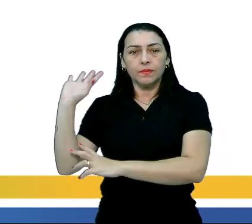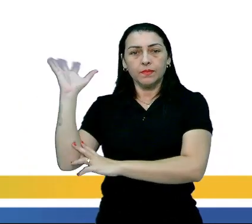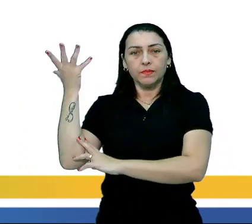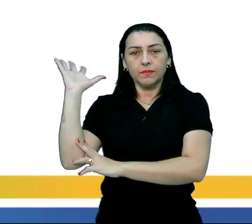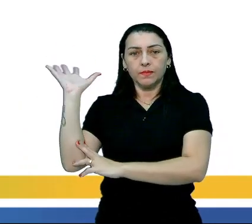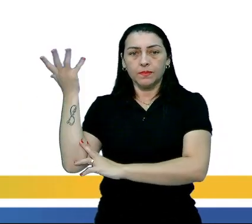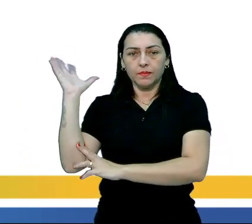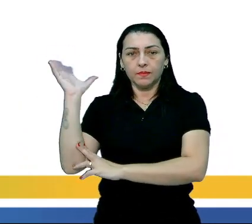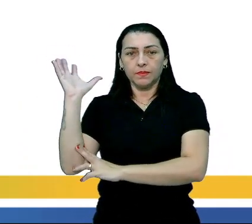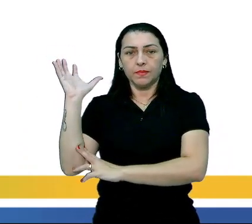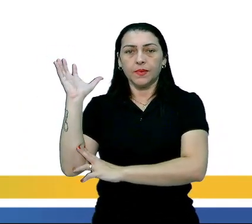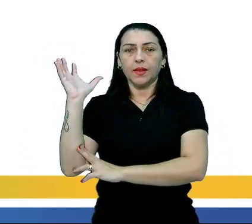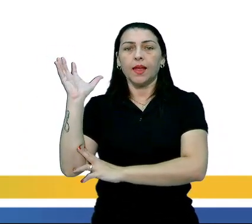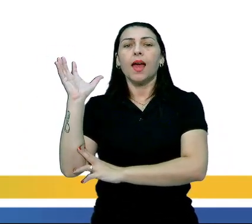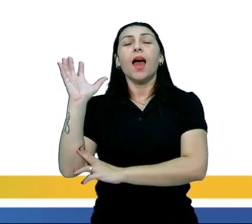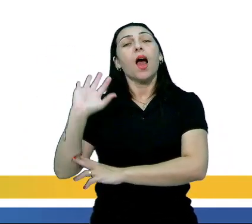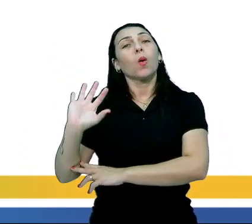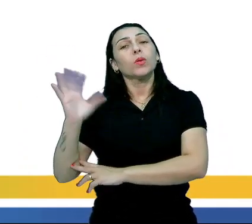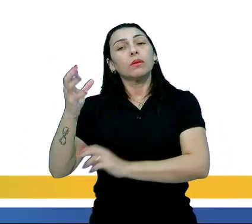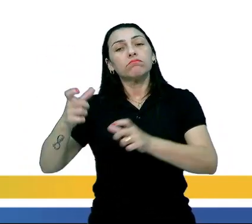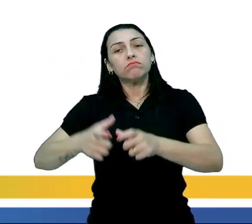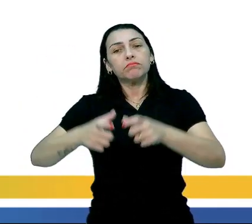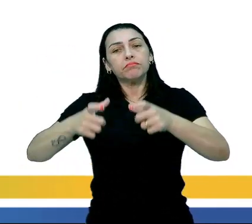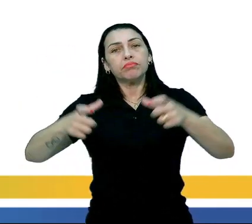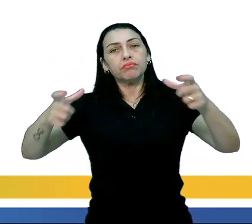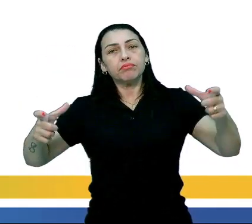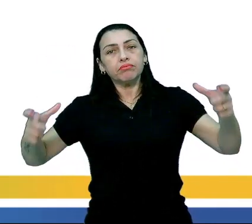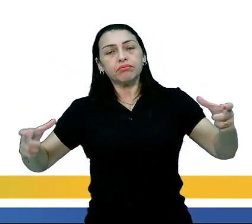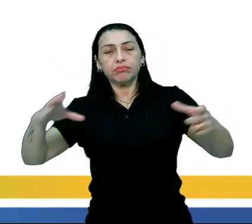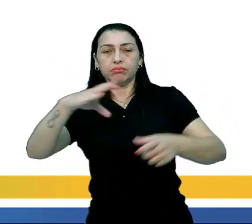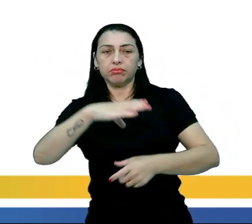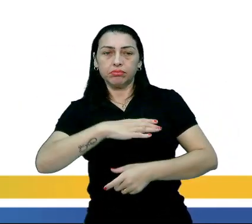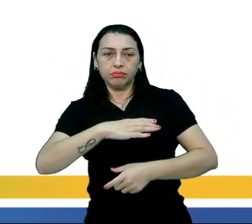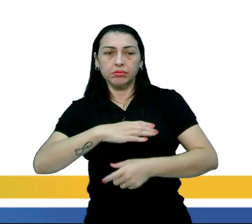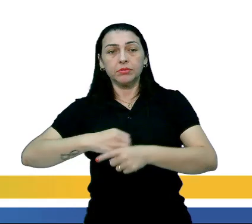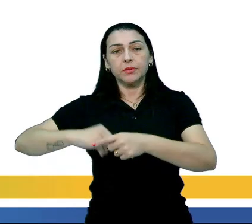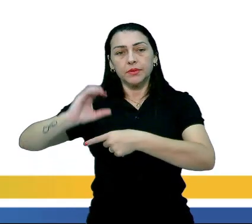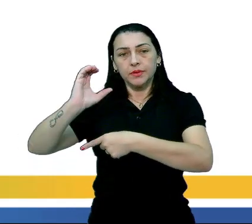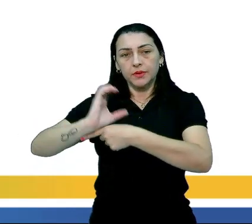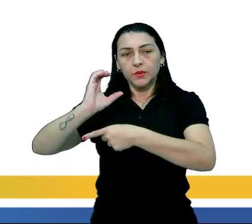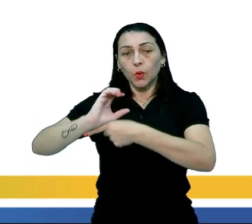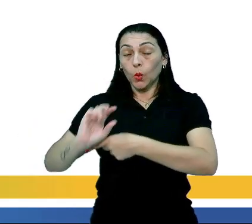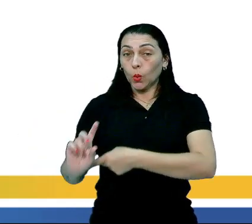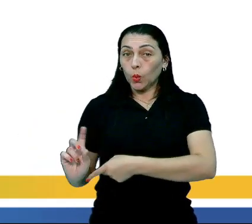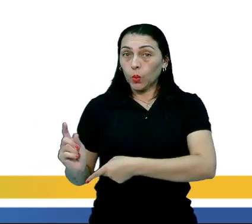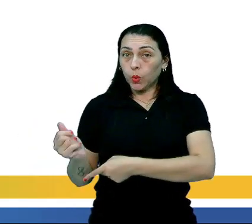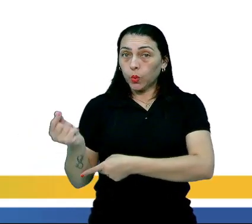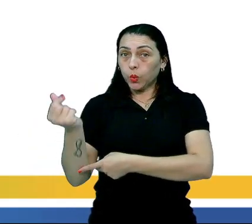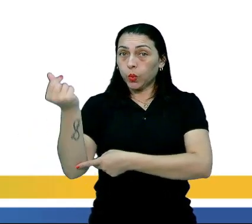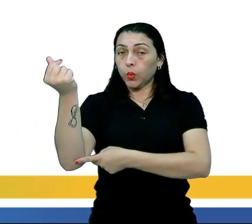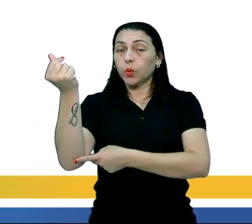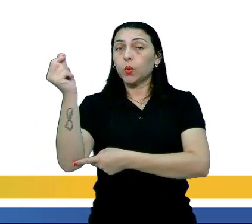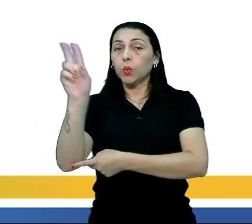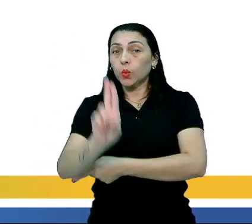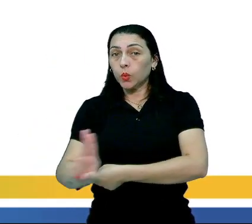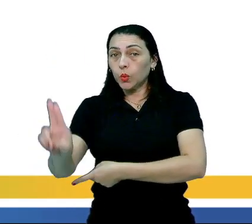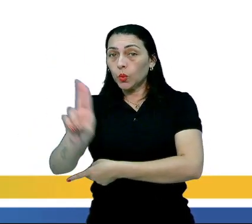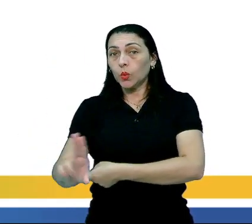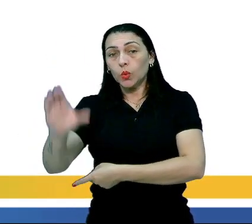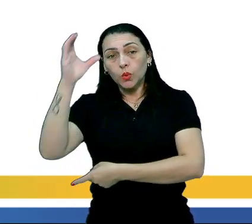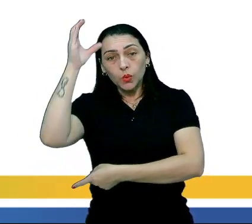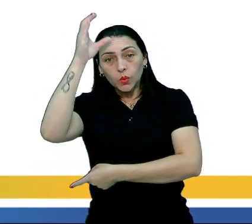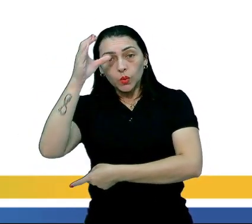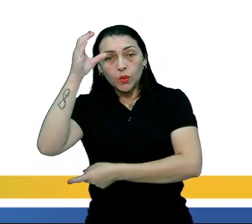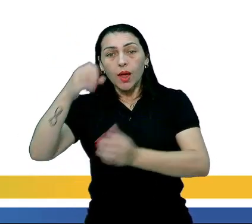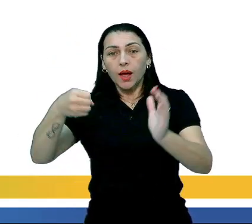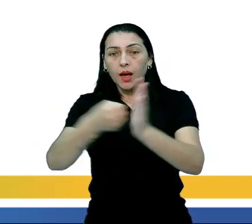mudança climática é provocada pelo crescimento das cidades. C, consumo consciente